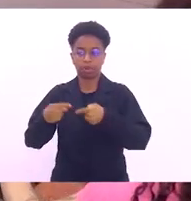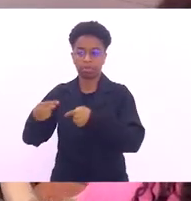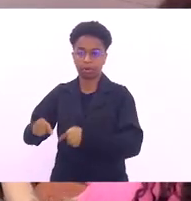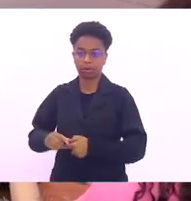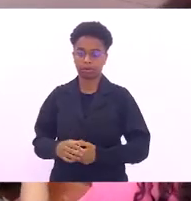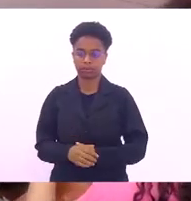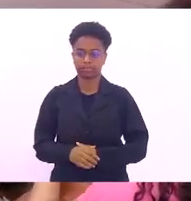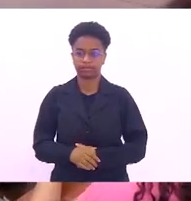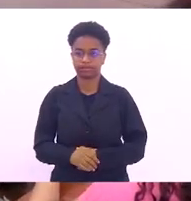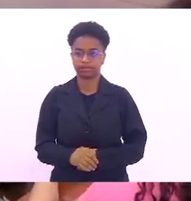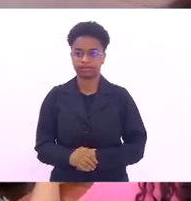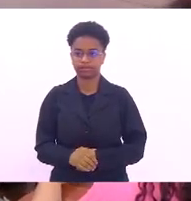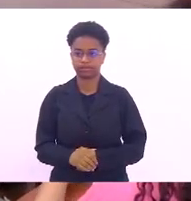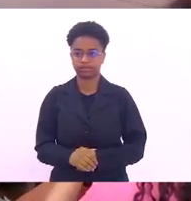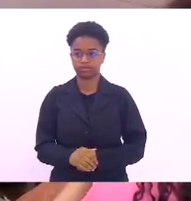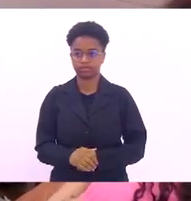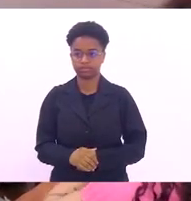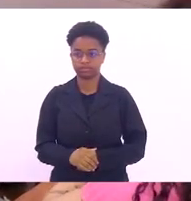nós